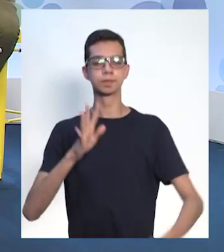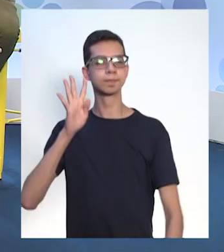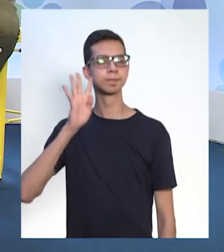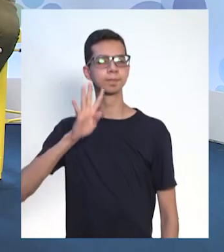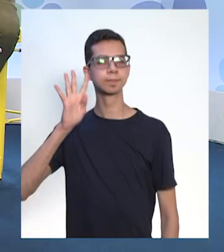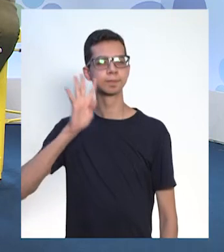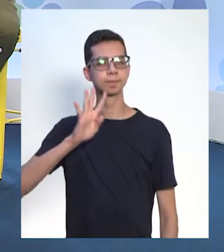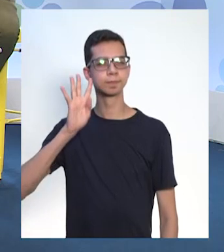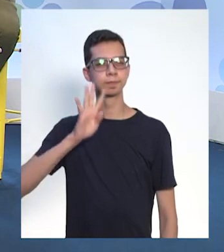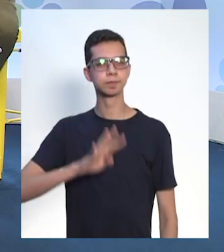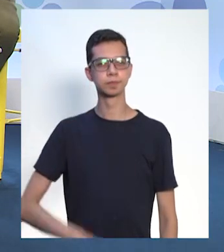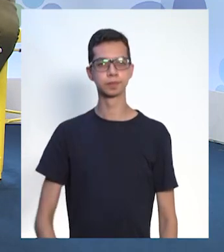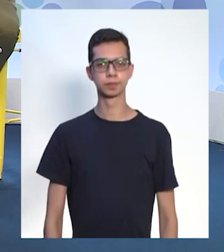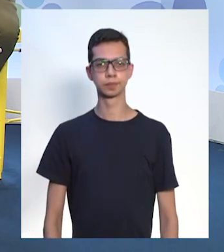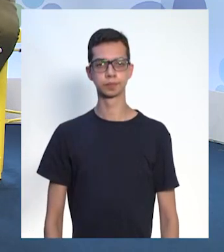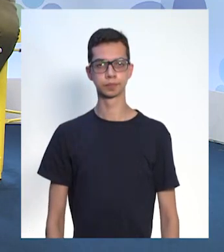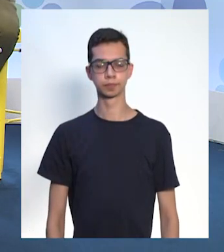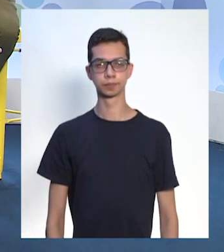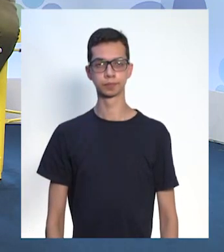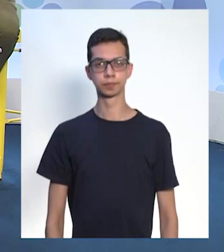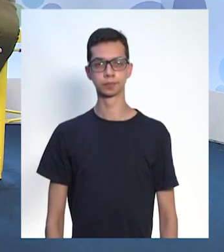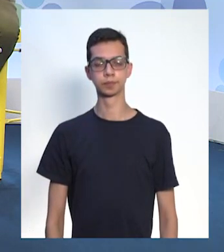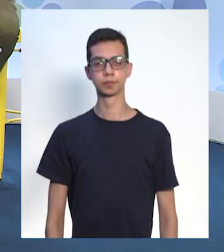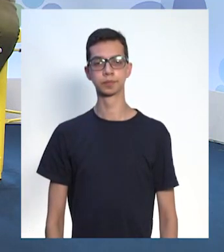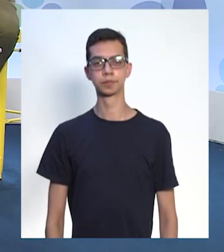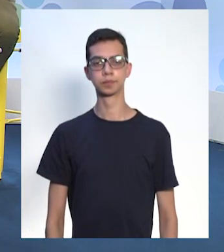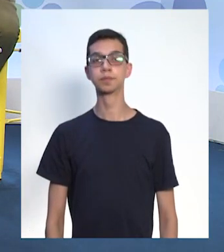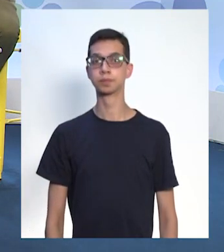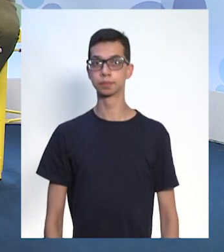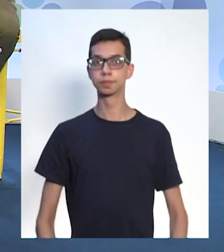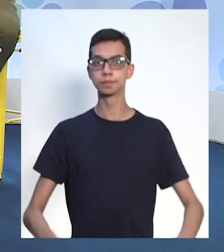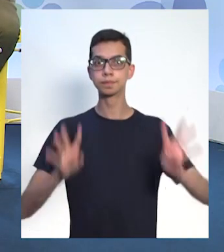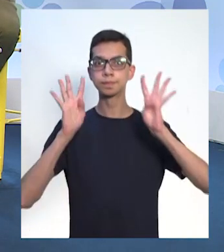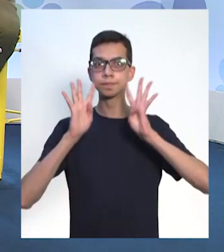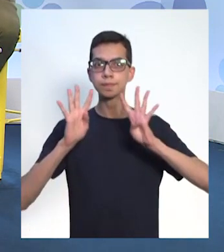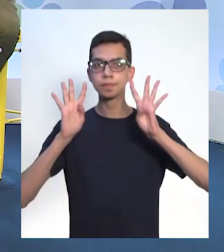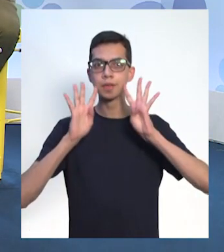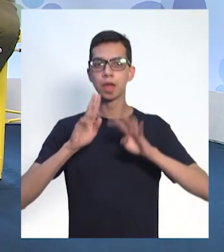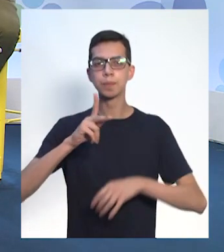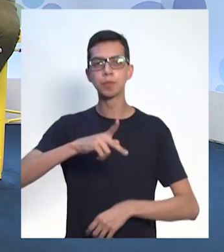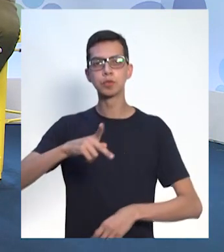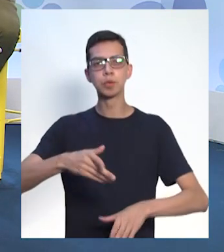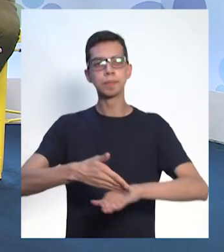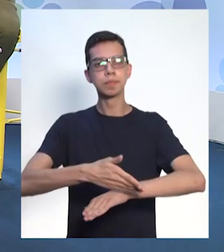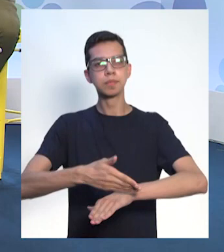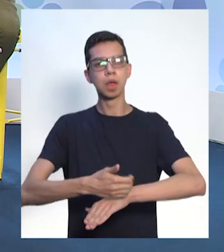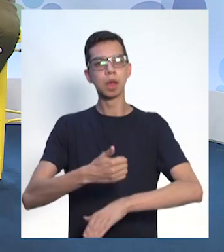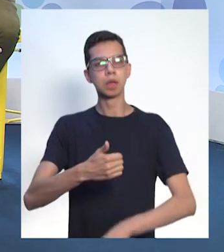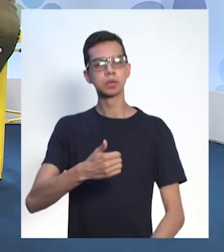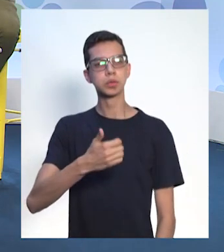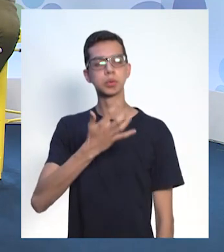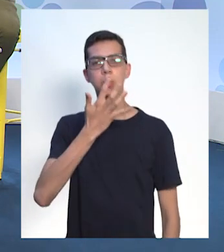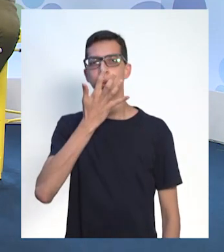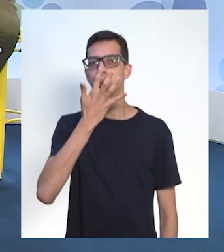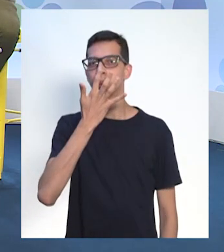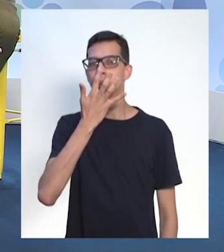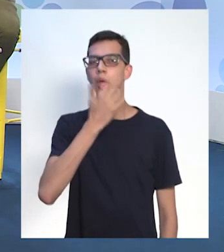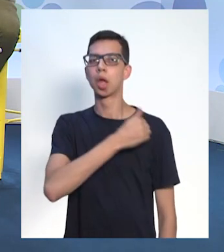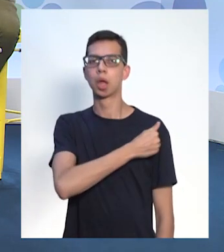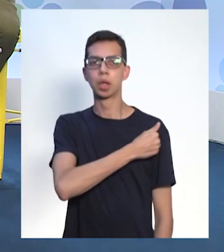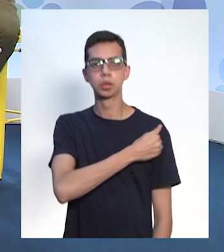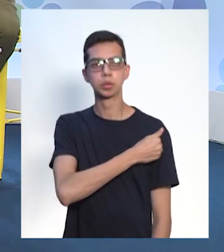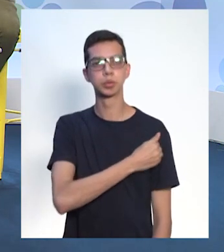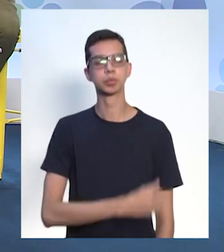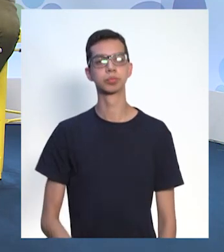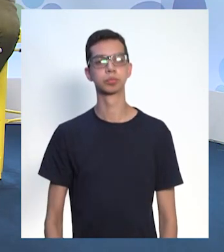gerador, imagina, o motor consome. Muito legal a interação dos professores aqui, os alunos, hein? Muito bom, bacana, viu? Aqui.